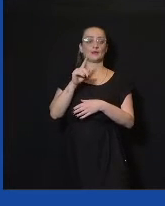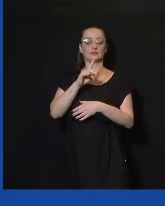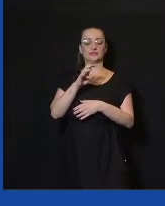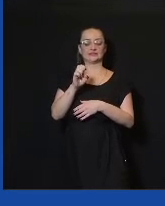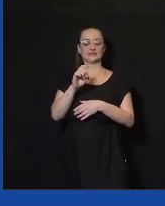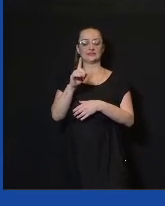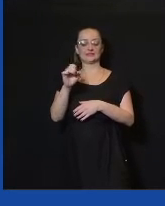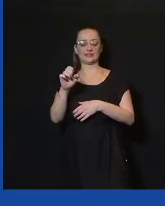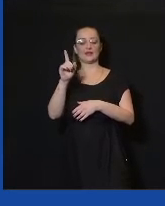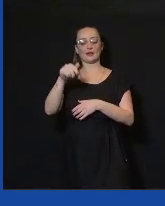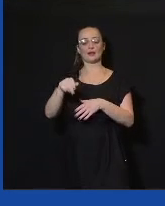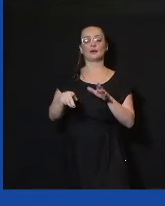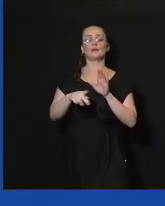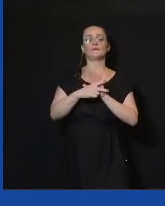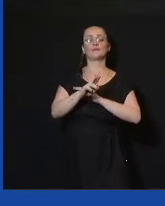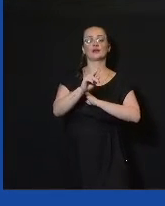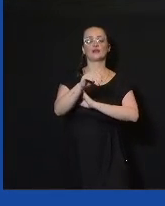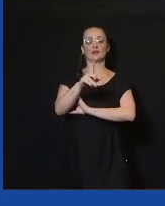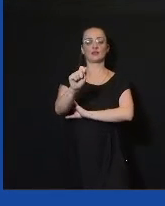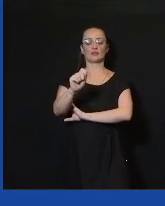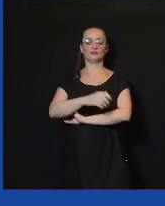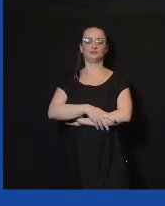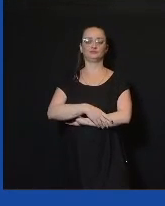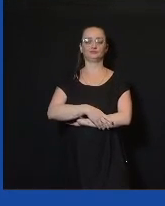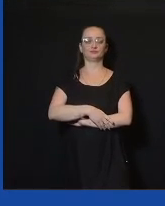Renata. Sobre essa questão